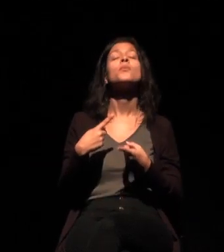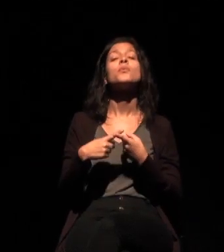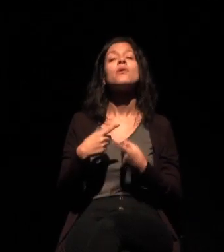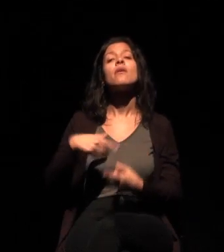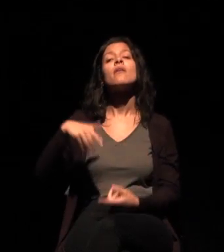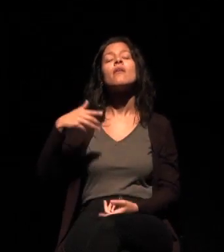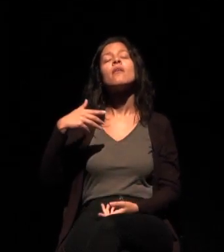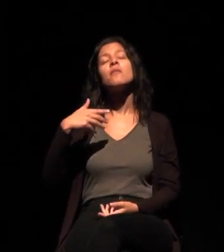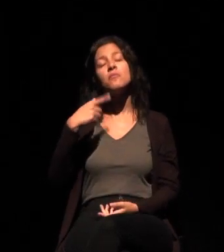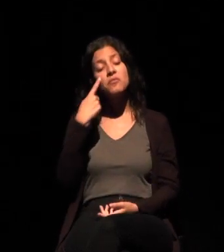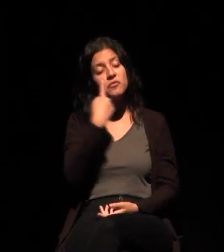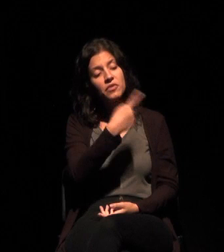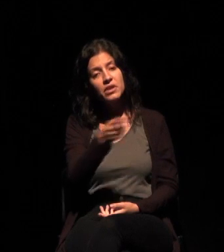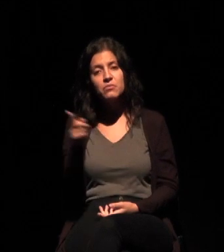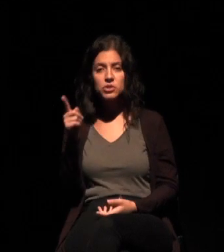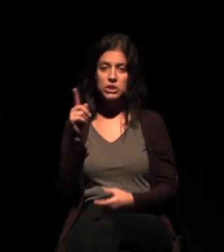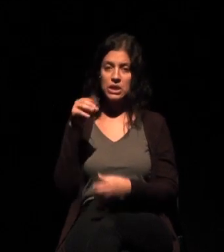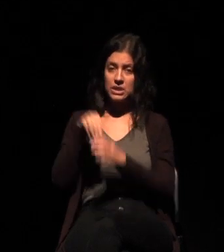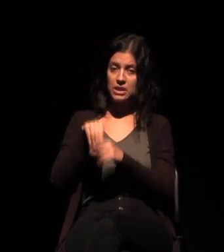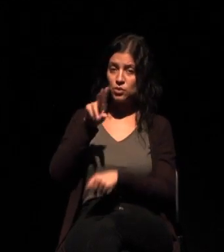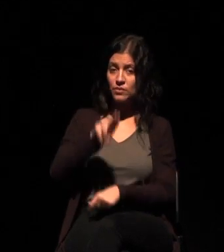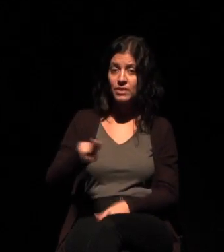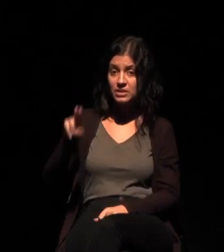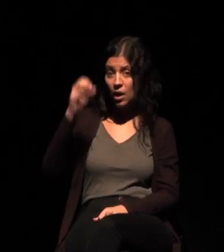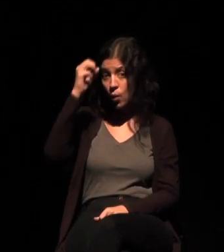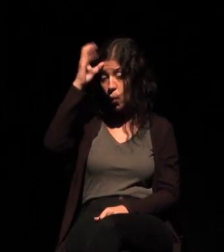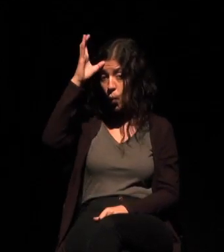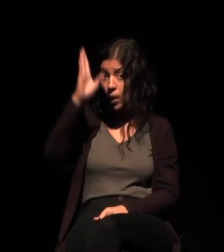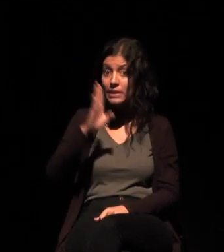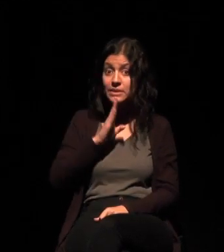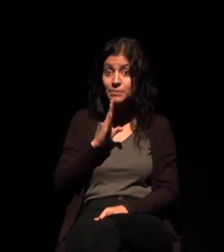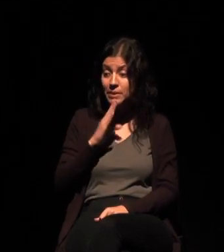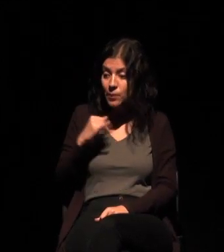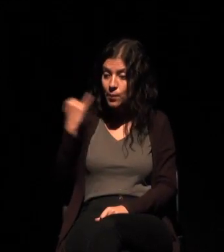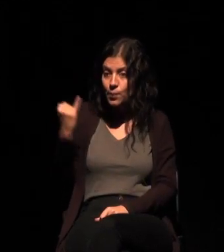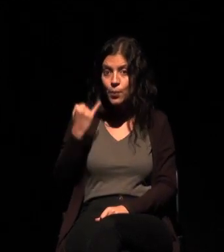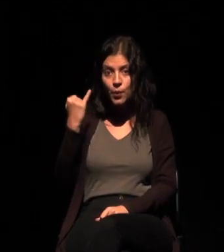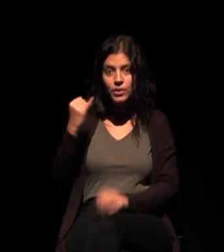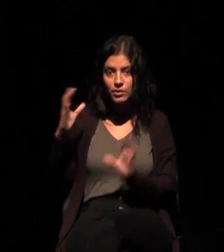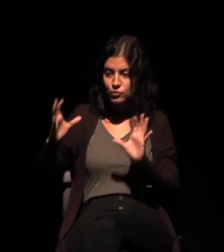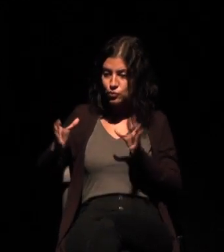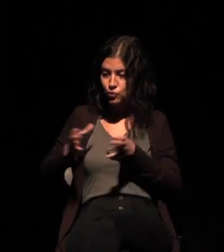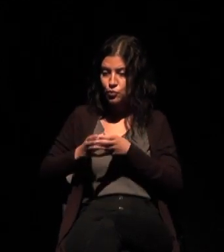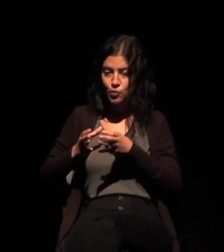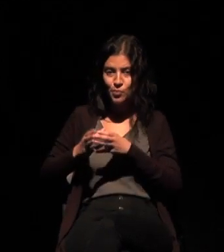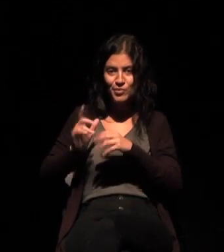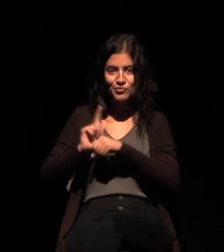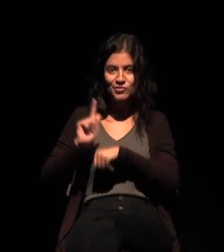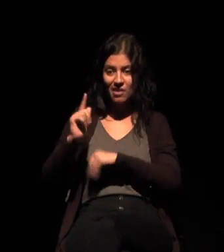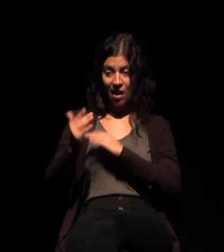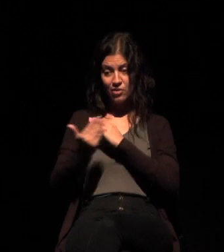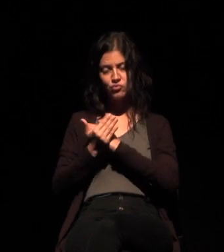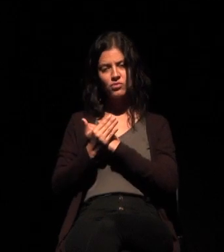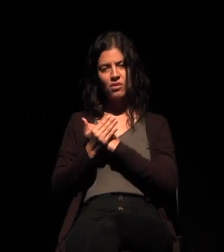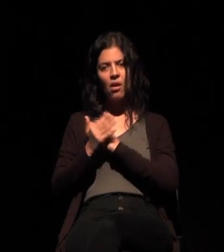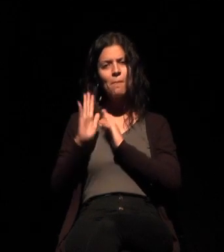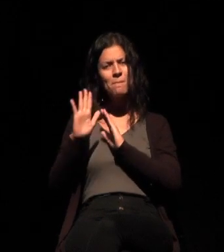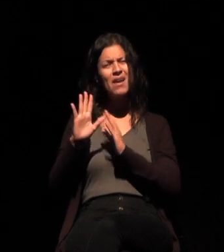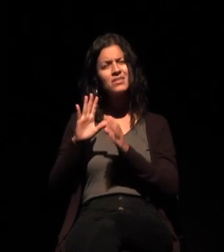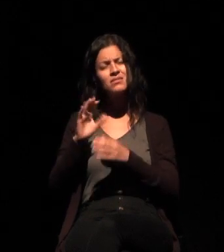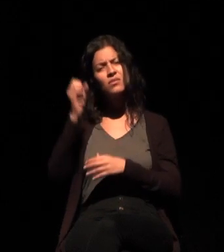o conhecimento produzido na universidade também era muito importante para nós enquanto equipa de gestão mas também